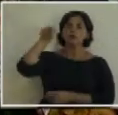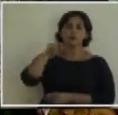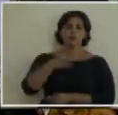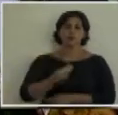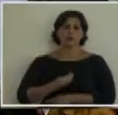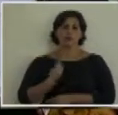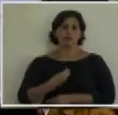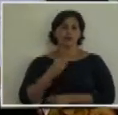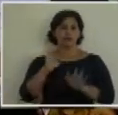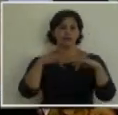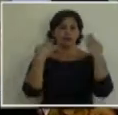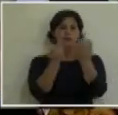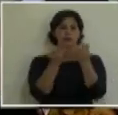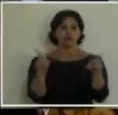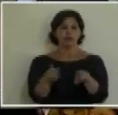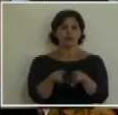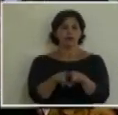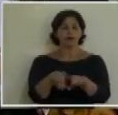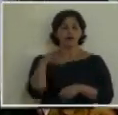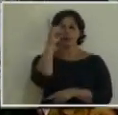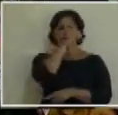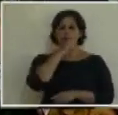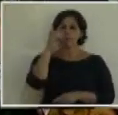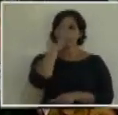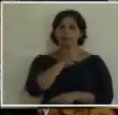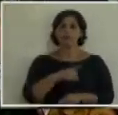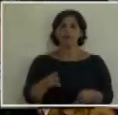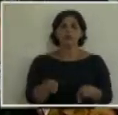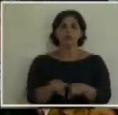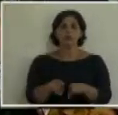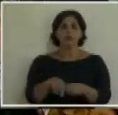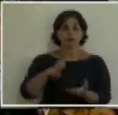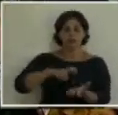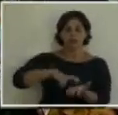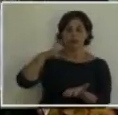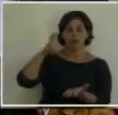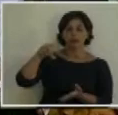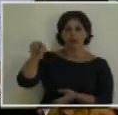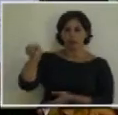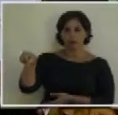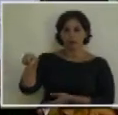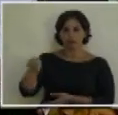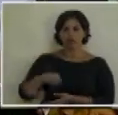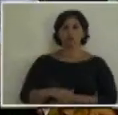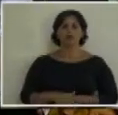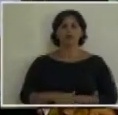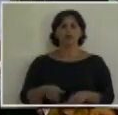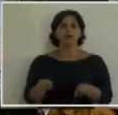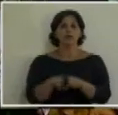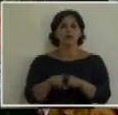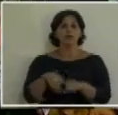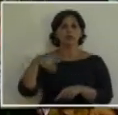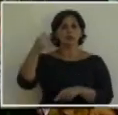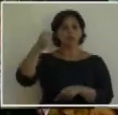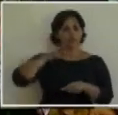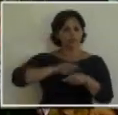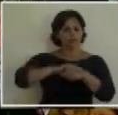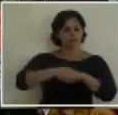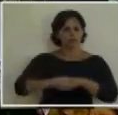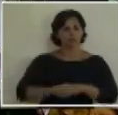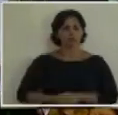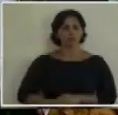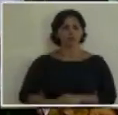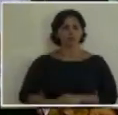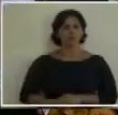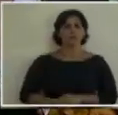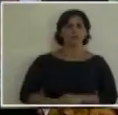e família. E aos domingos, nós estamos aqui às 9 horas da manhã e às 19 horas, com